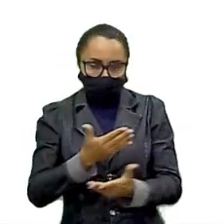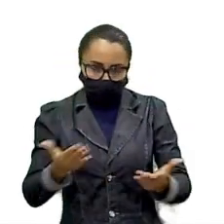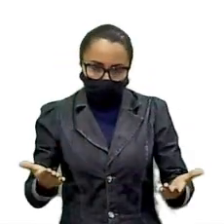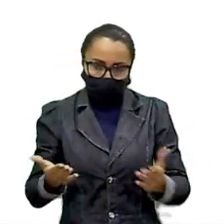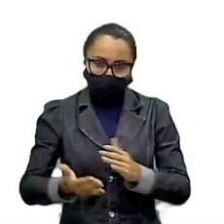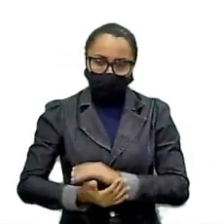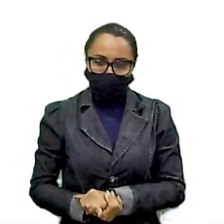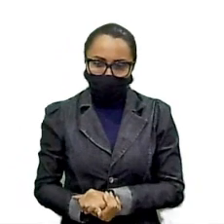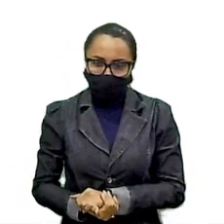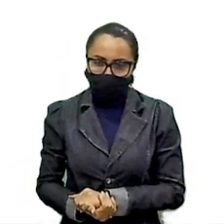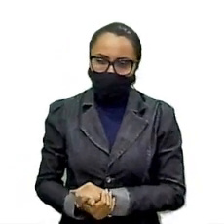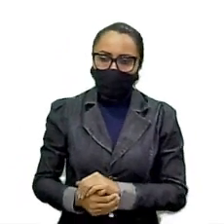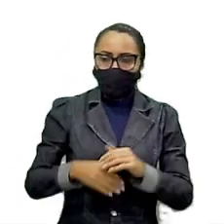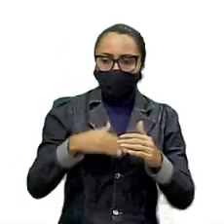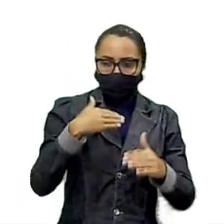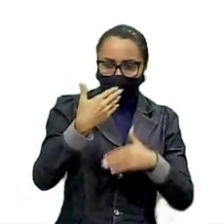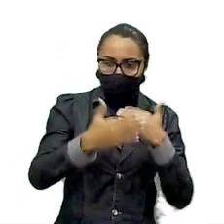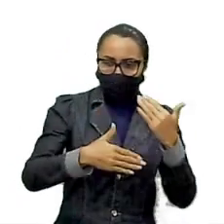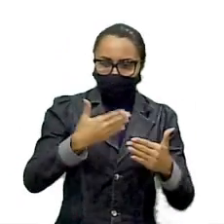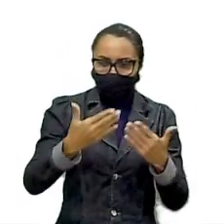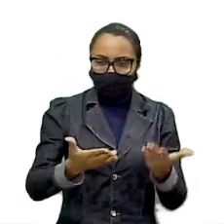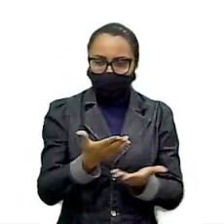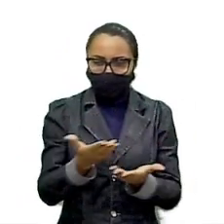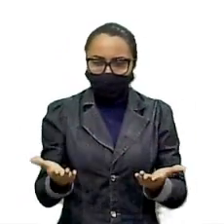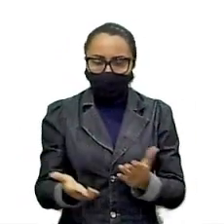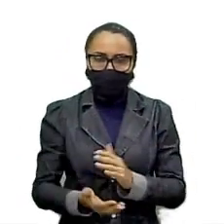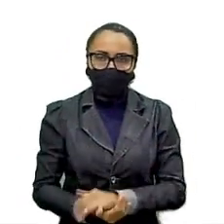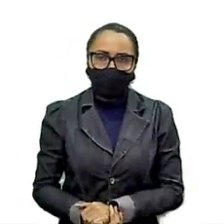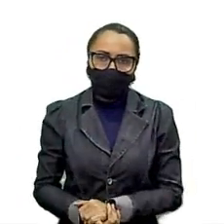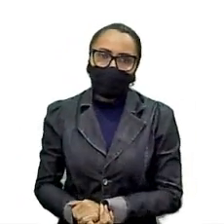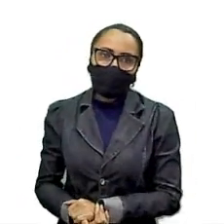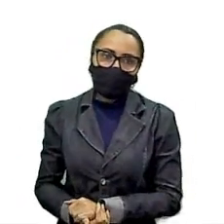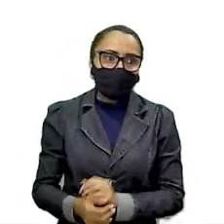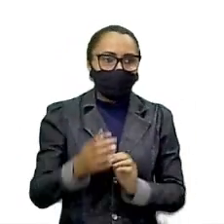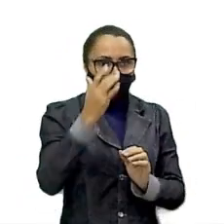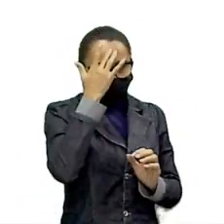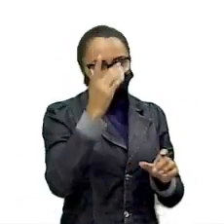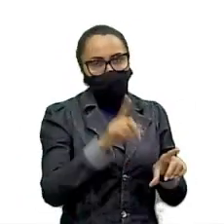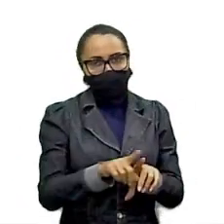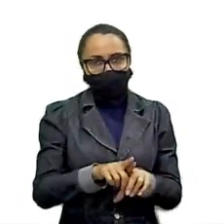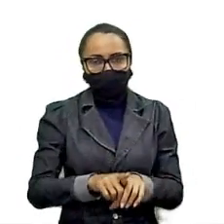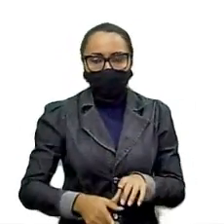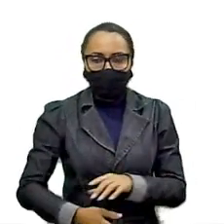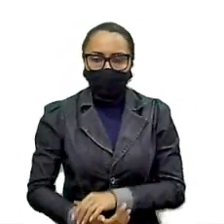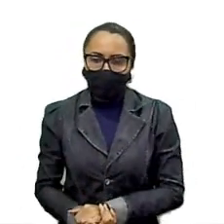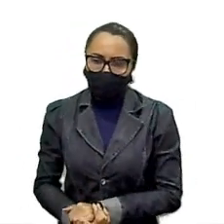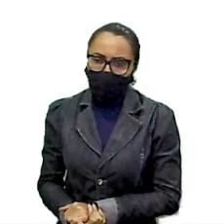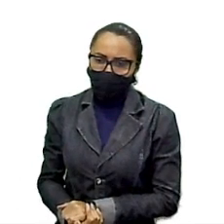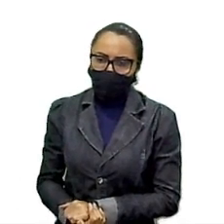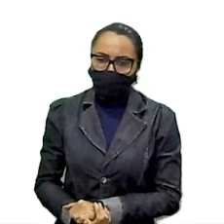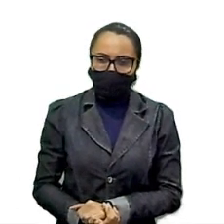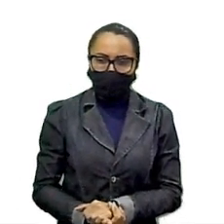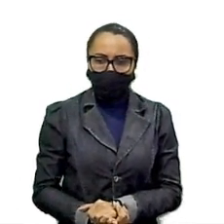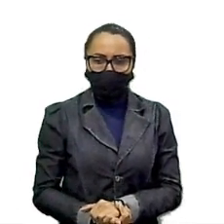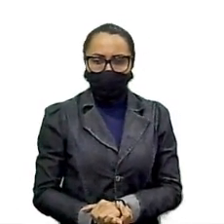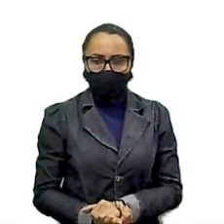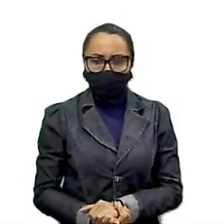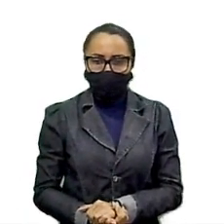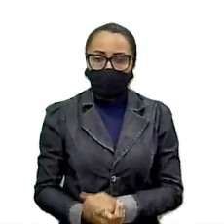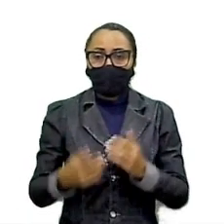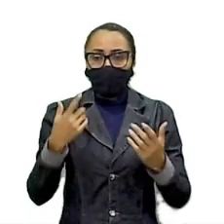de ser atualizada, né? Ela é bem fácil também, rápida. E aí,